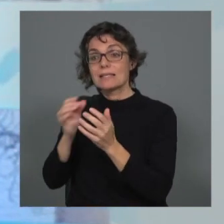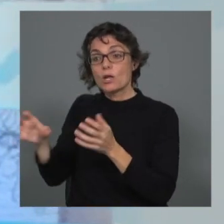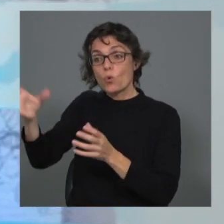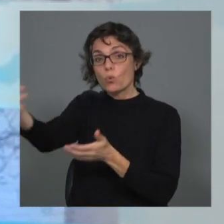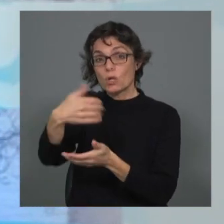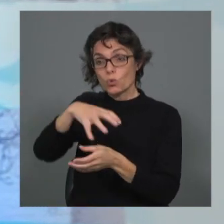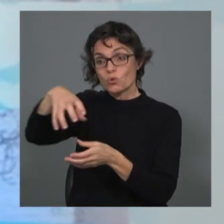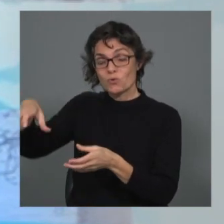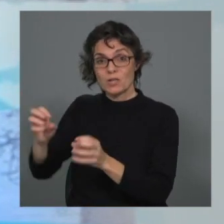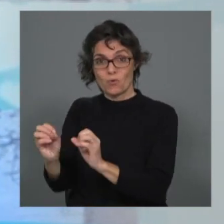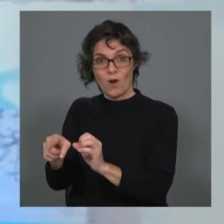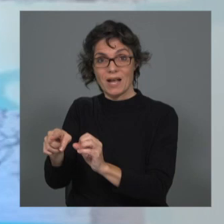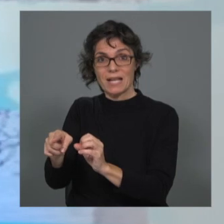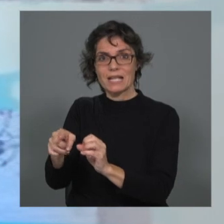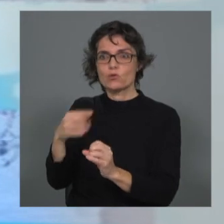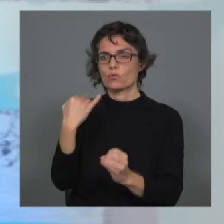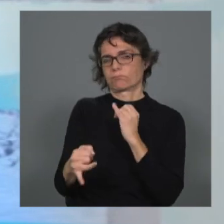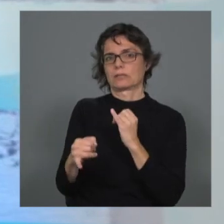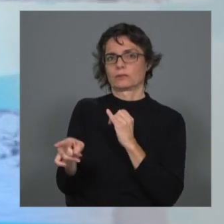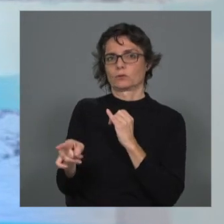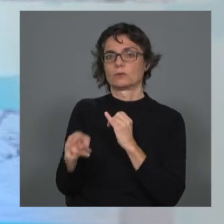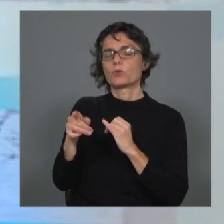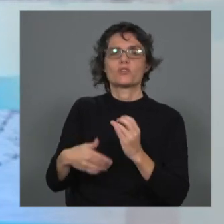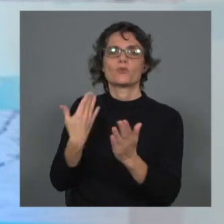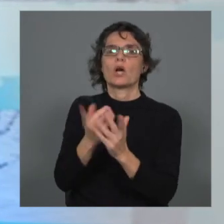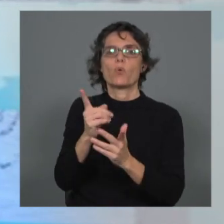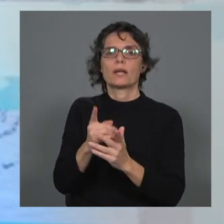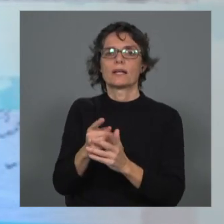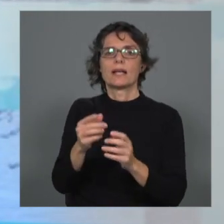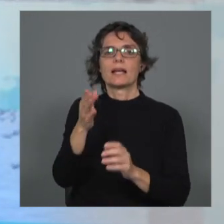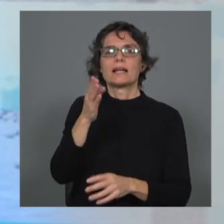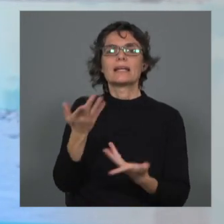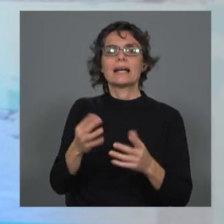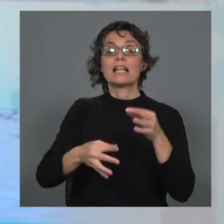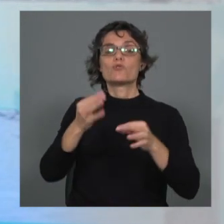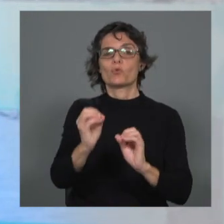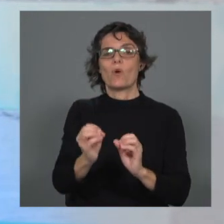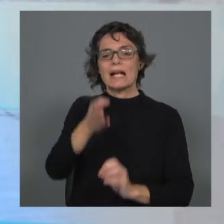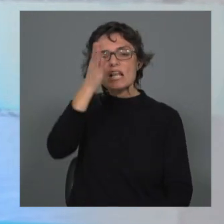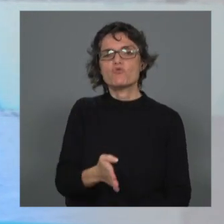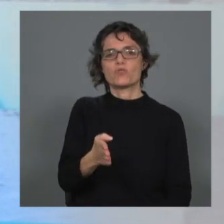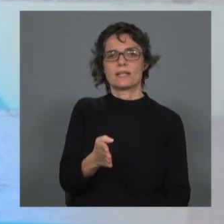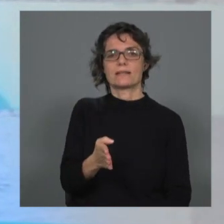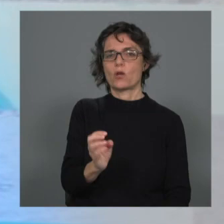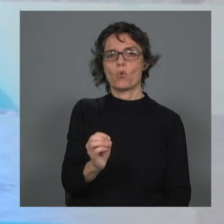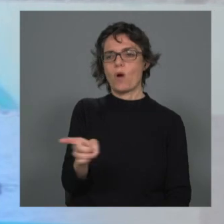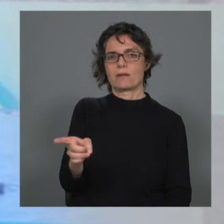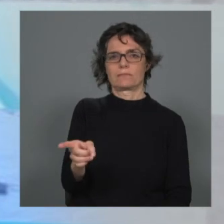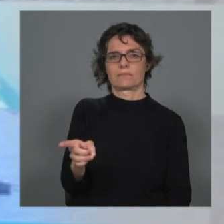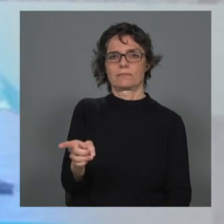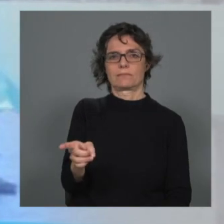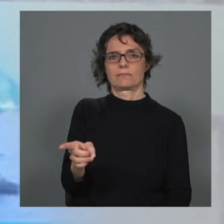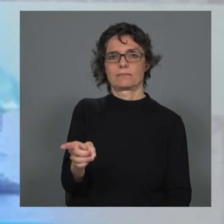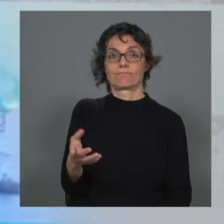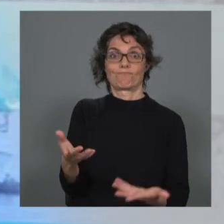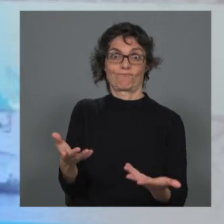Há uma situação explosiva, porque a injustiça... Que é inevitável. É inevitável. E o Papa diz, previnamos essa situação. Temos aqui 3 caminhos